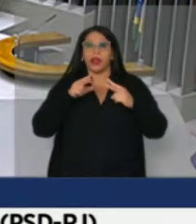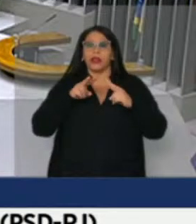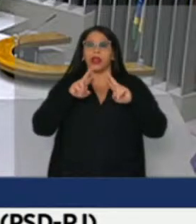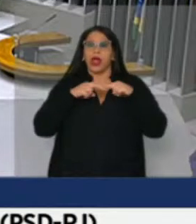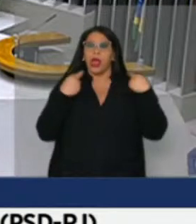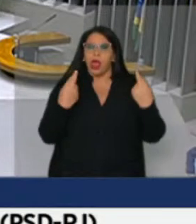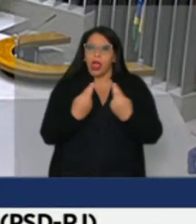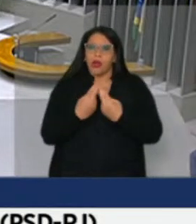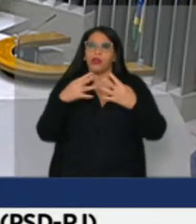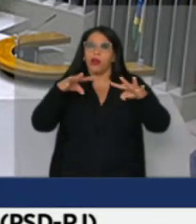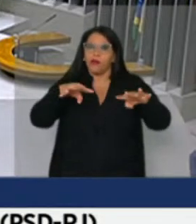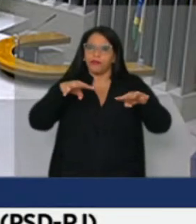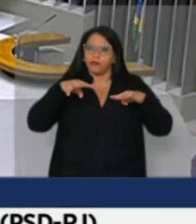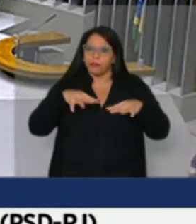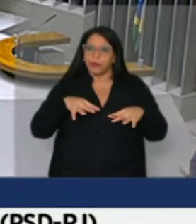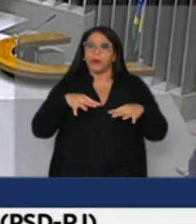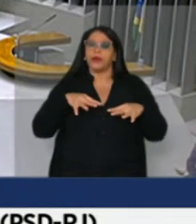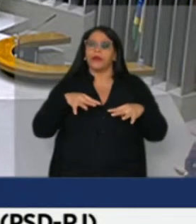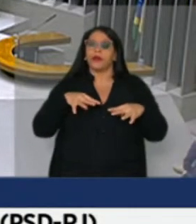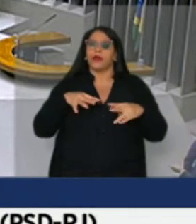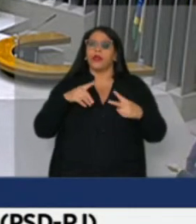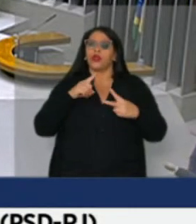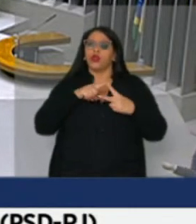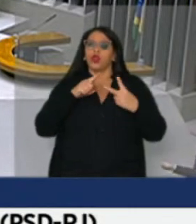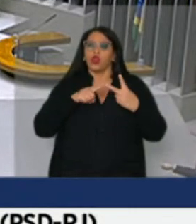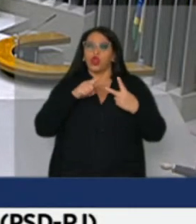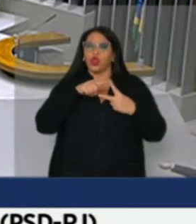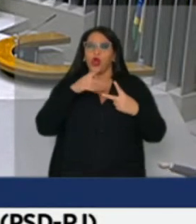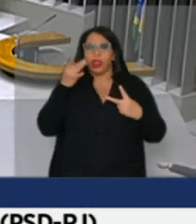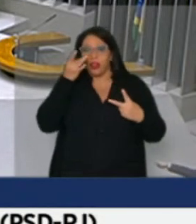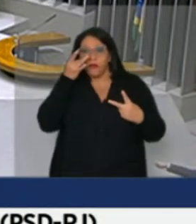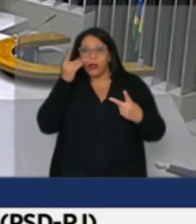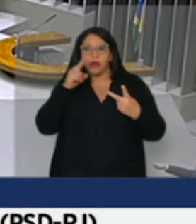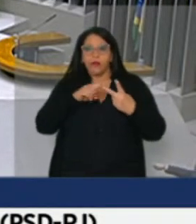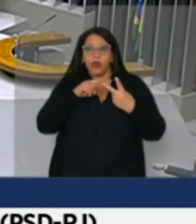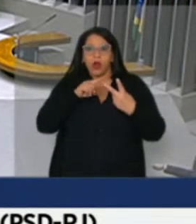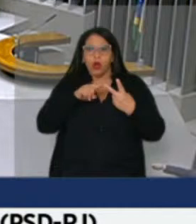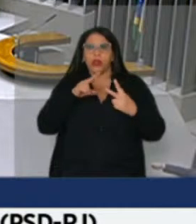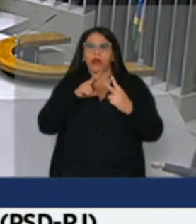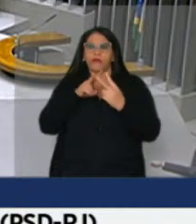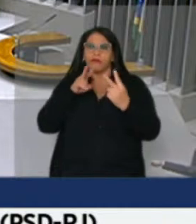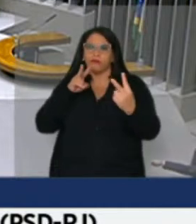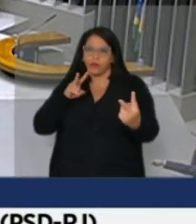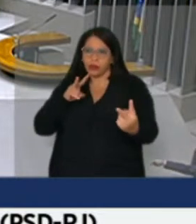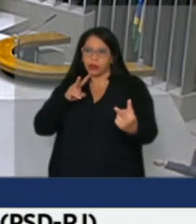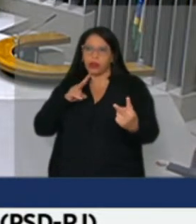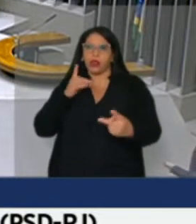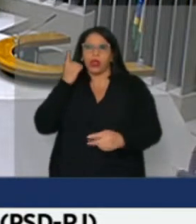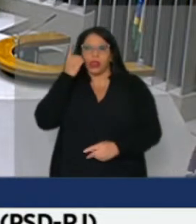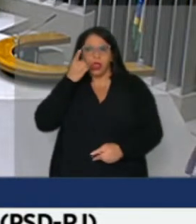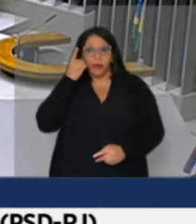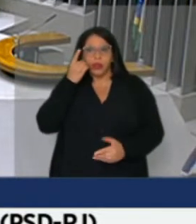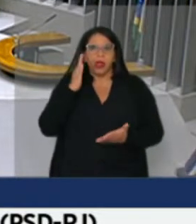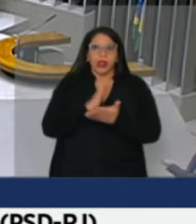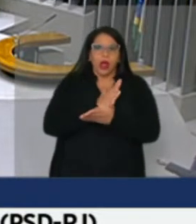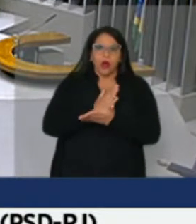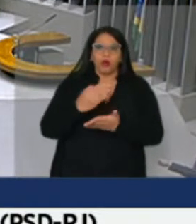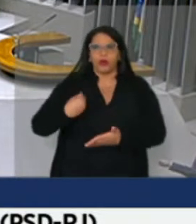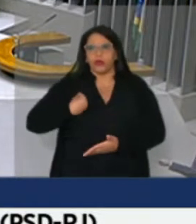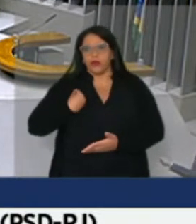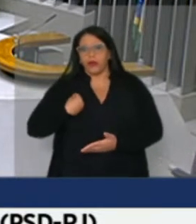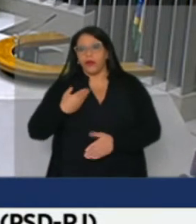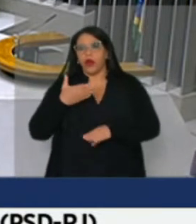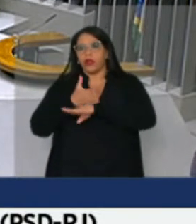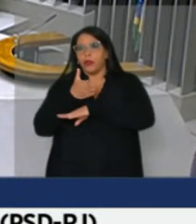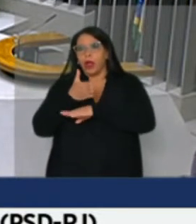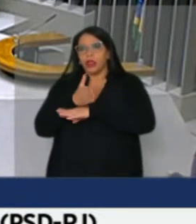sessões plenárias de forma híbrida, alguns deputados e deputadas presencialmente e outros participando